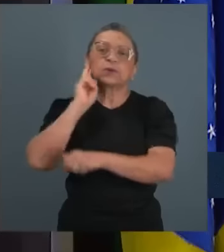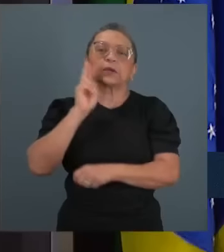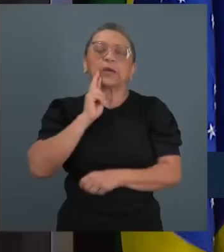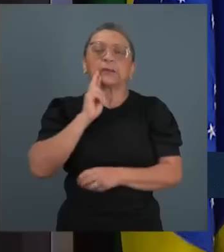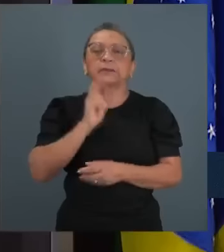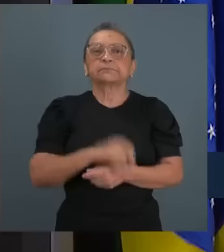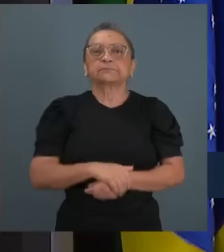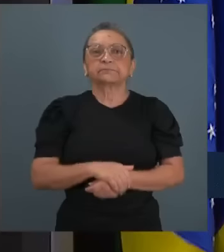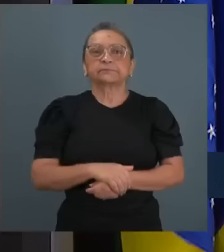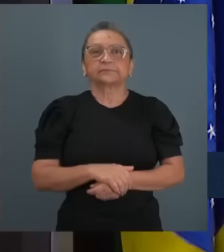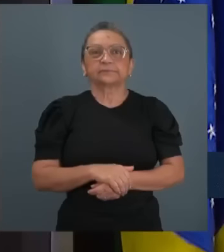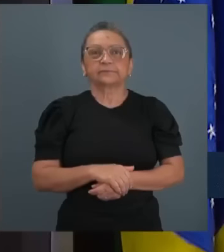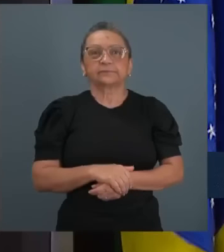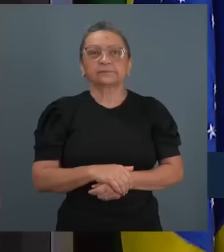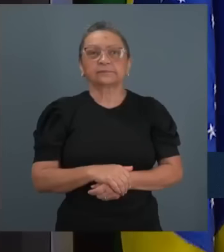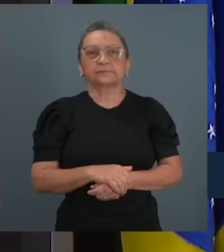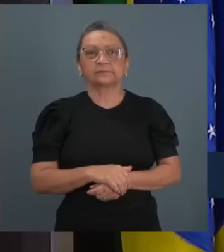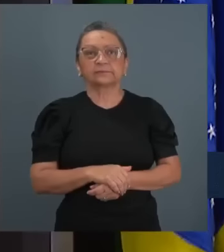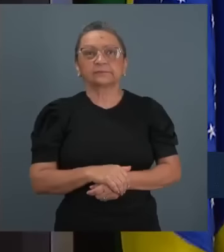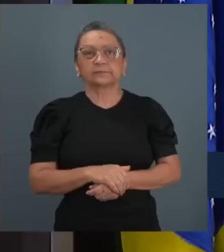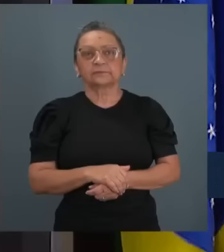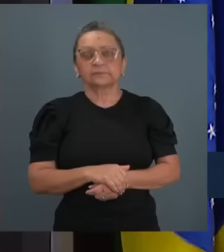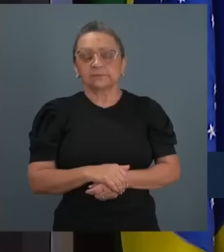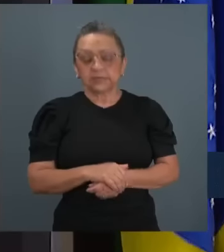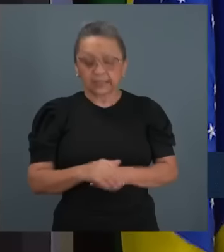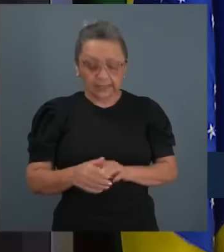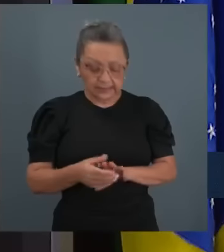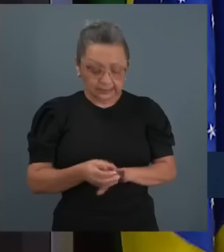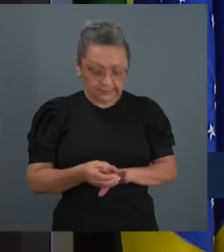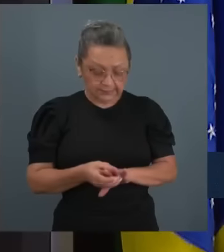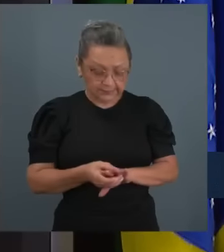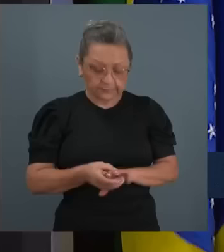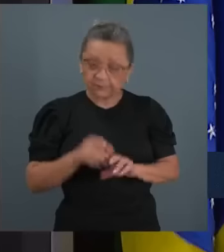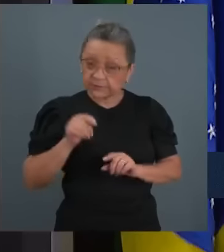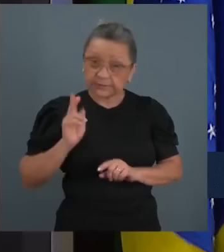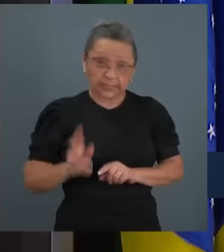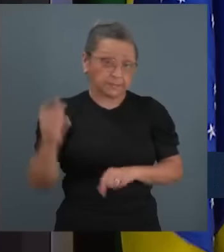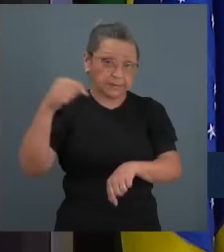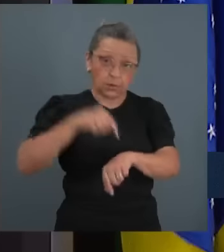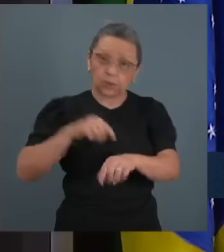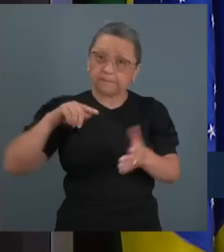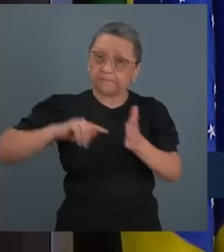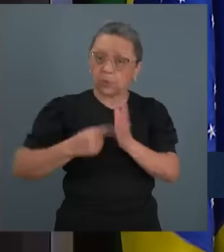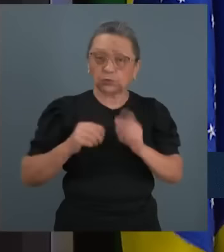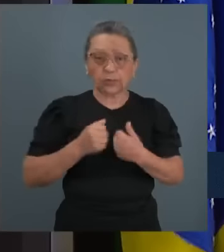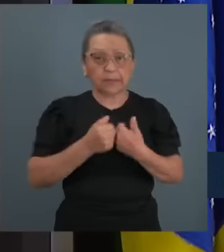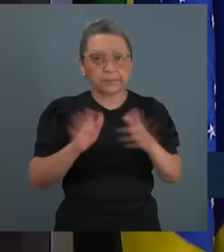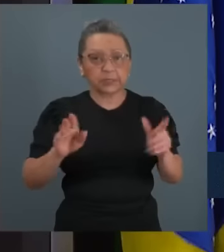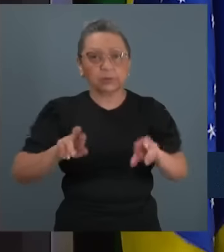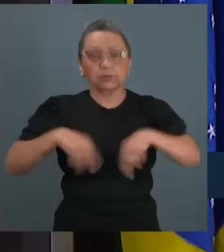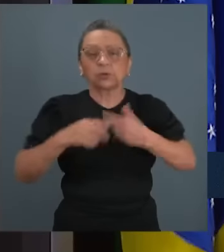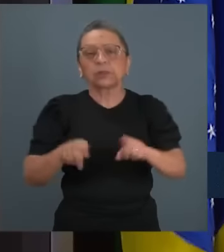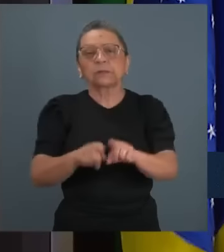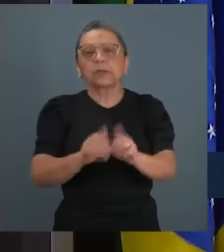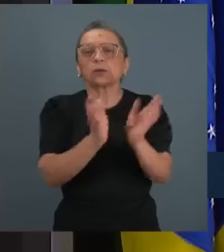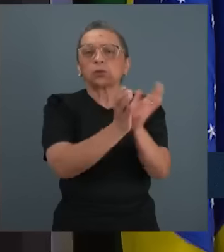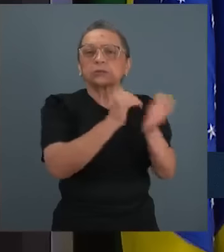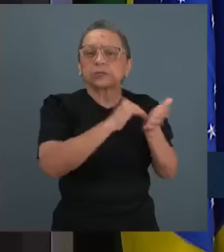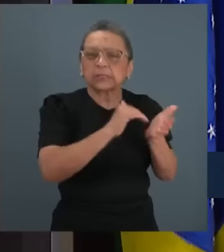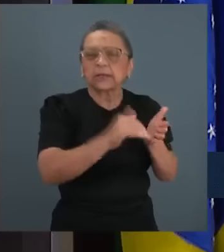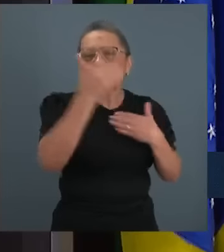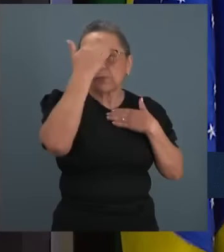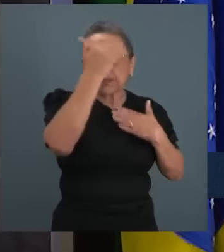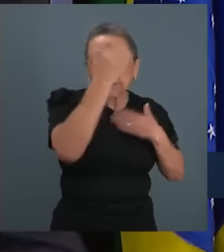obrigado pela pontualidade, sempre abrindo aqui a sessão. Agradecer à secretaria, todos os funcionários